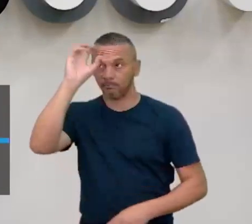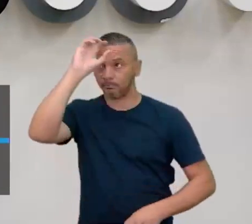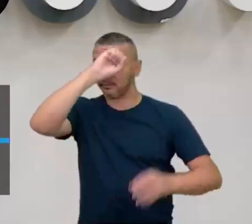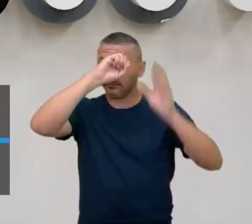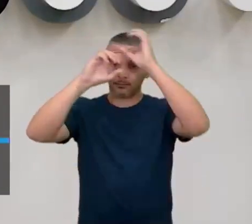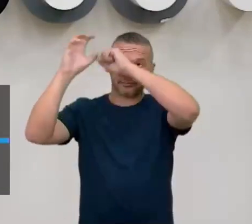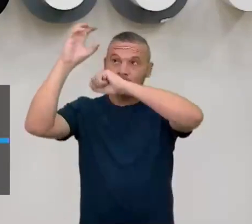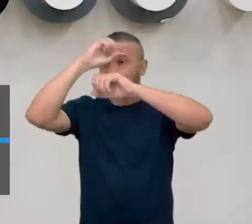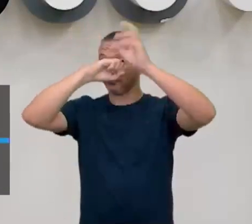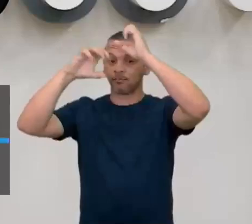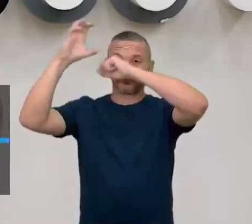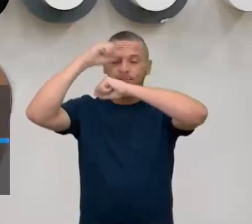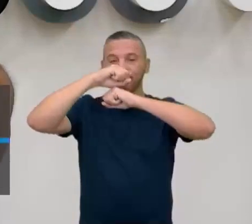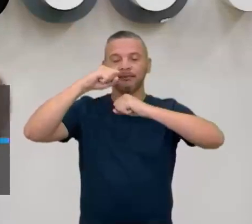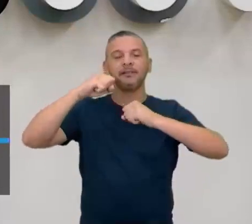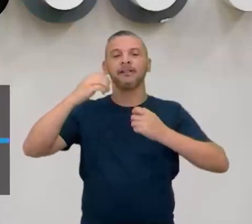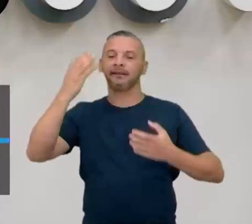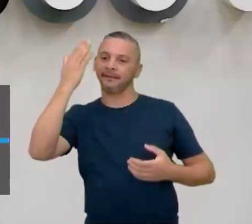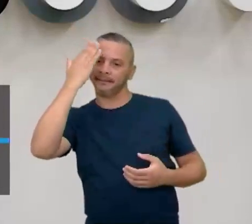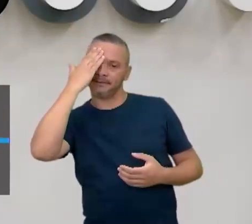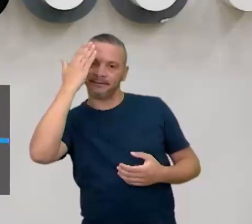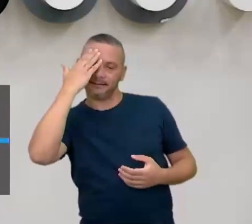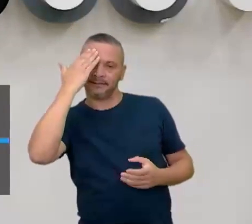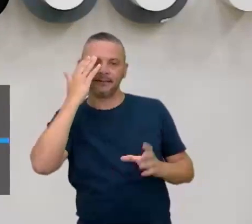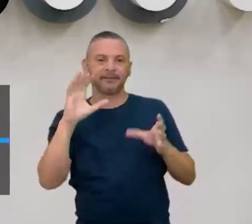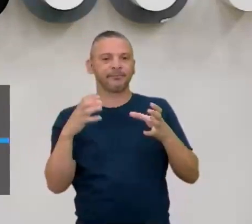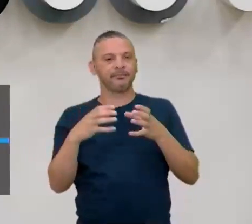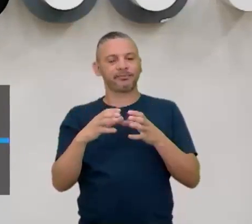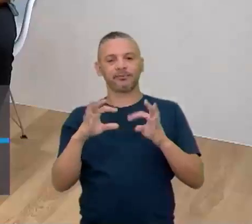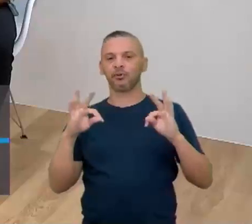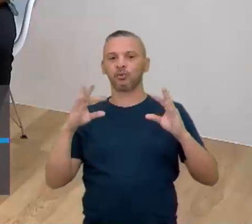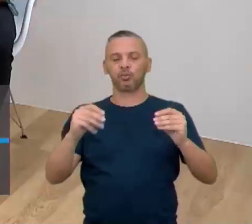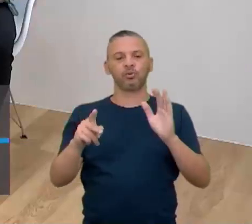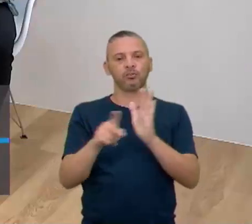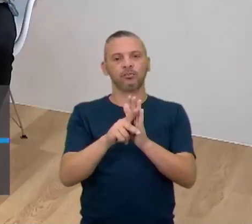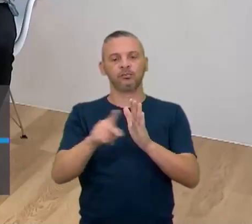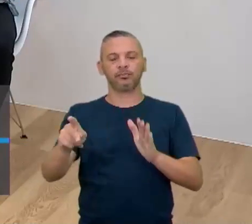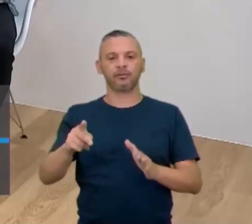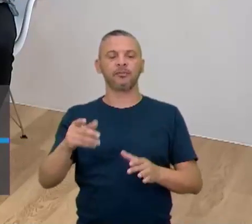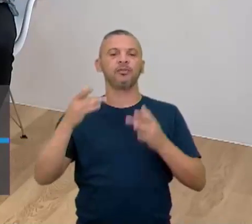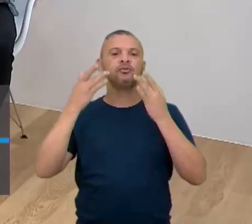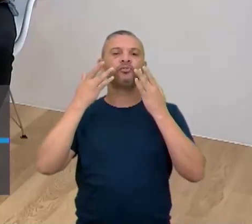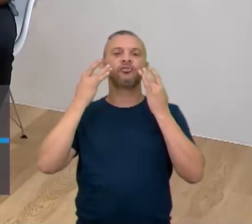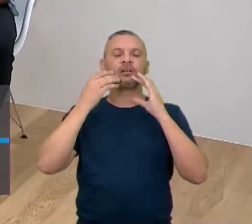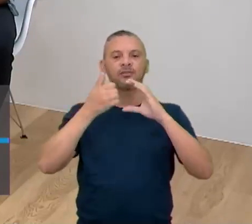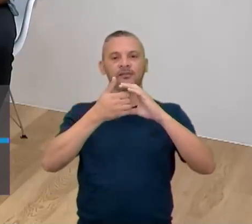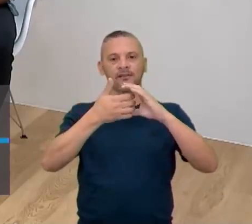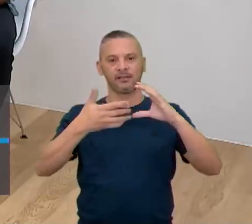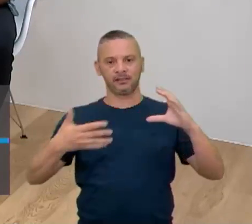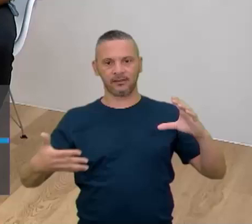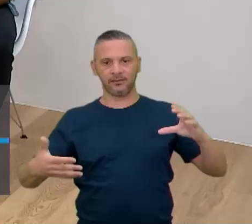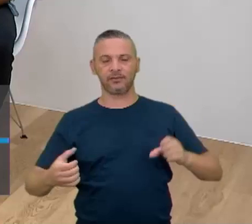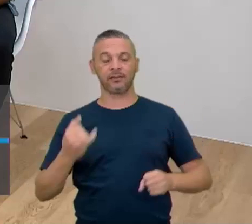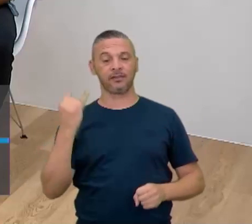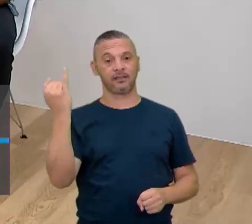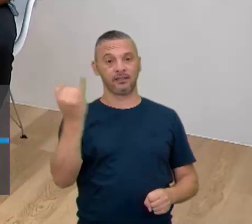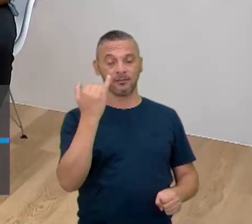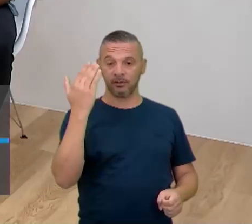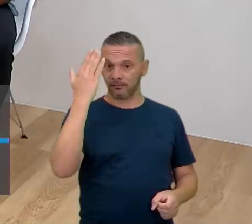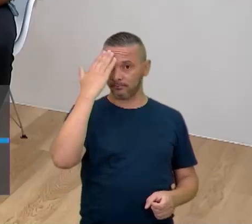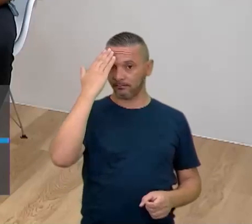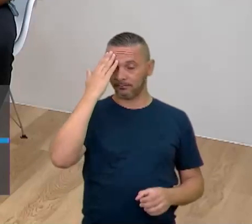nova profissão aí entenda todo o mercado. Então é super importante aí que eu saiba passar por esses elementos aí de uma